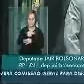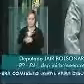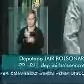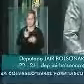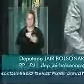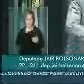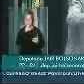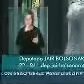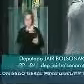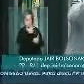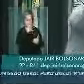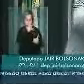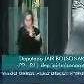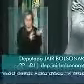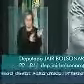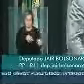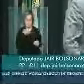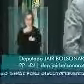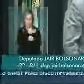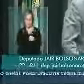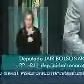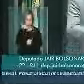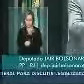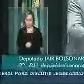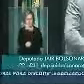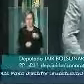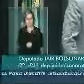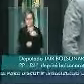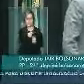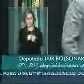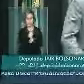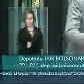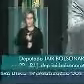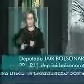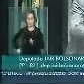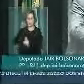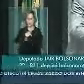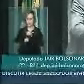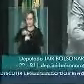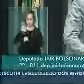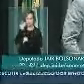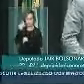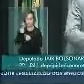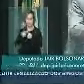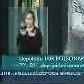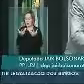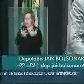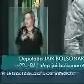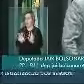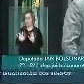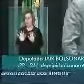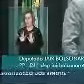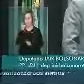são massacradas, são espancadas, são torturadas pelo governo cubano, que não admite que elas façam